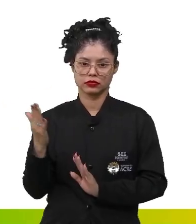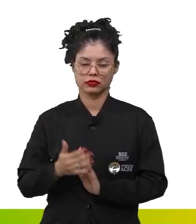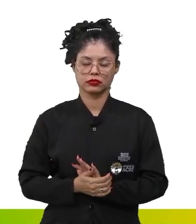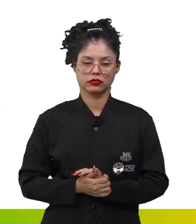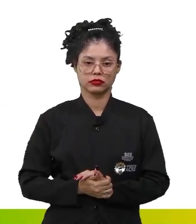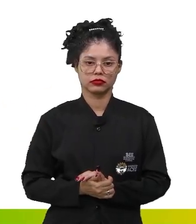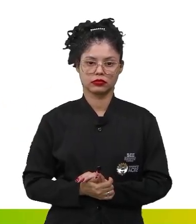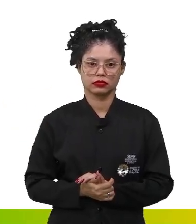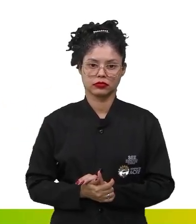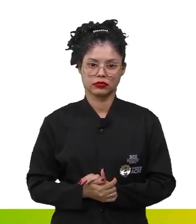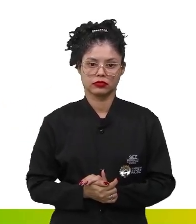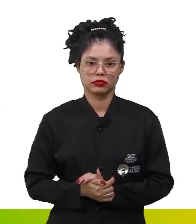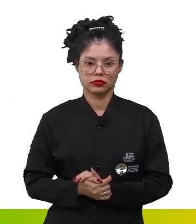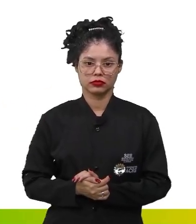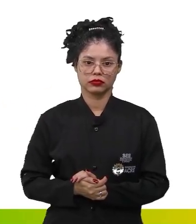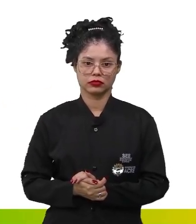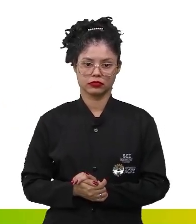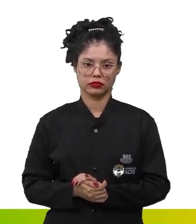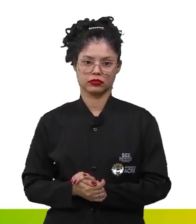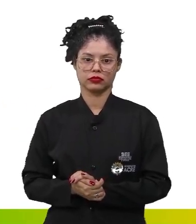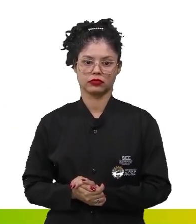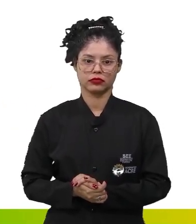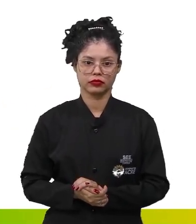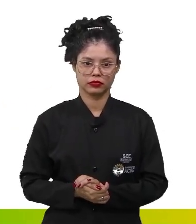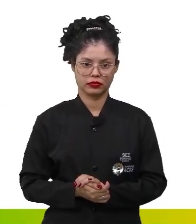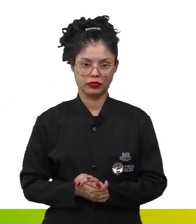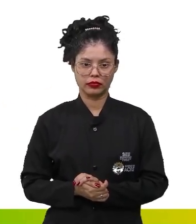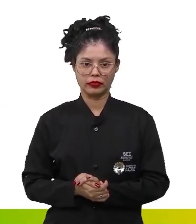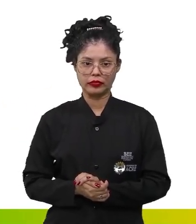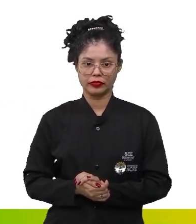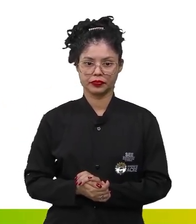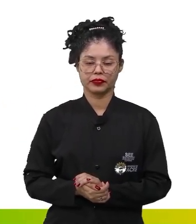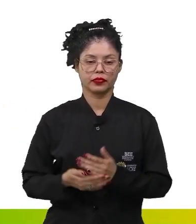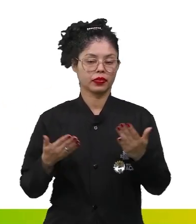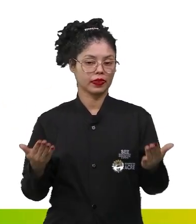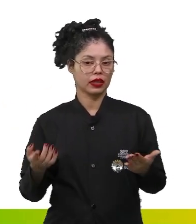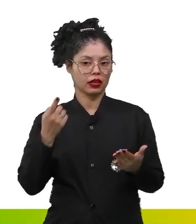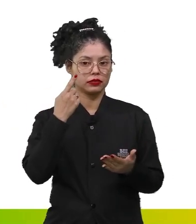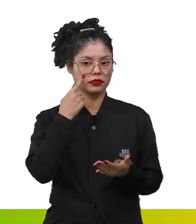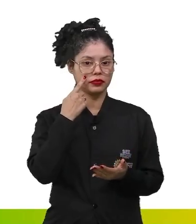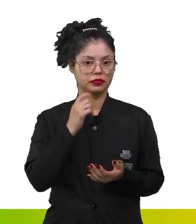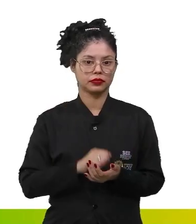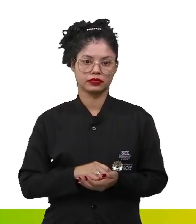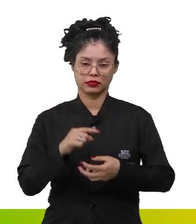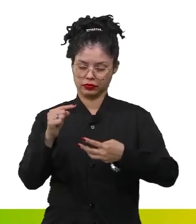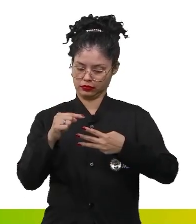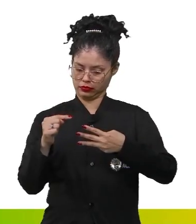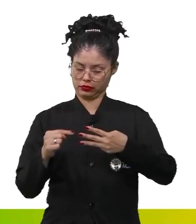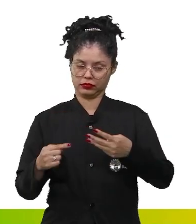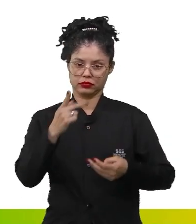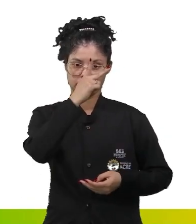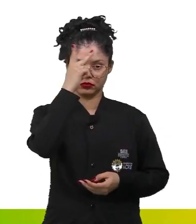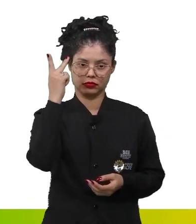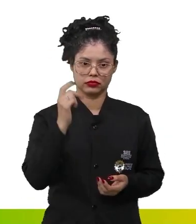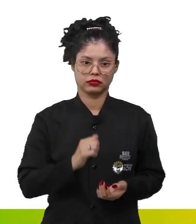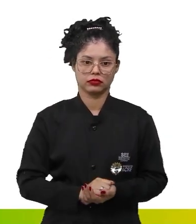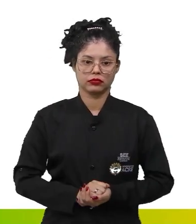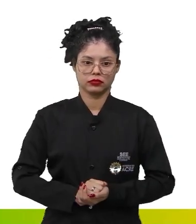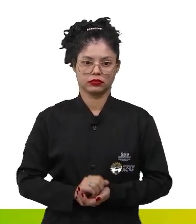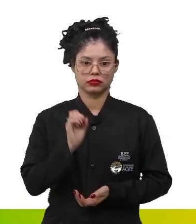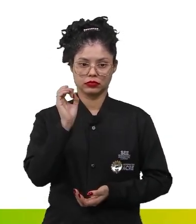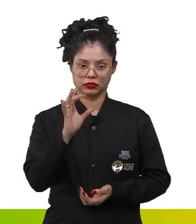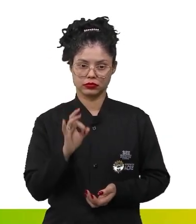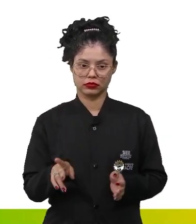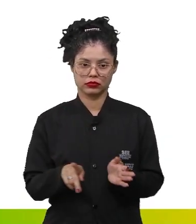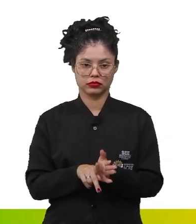gente vai discutir essa imagem agora. Olha só, pessoal, a imagem é formada por 3 pessoas e cada